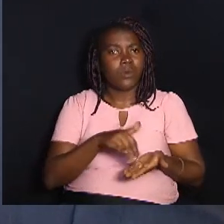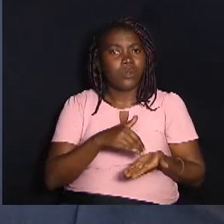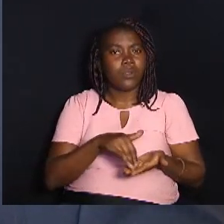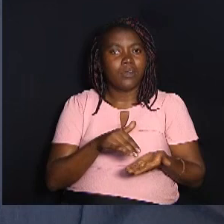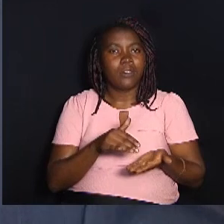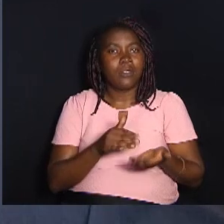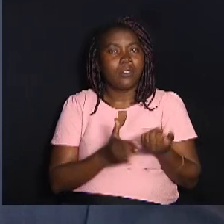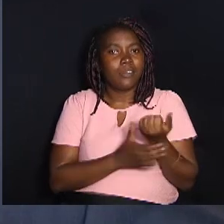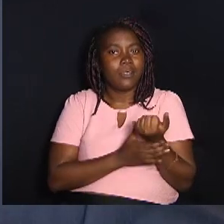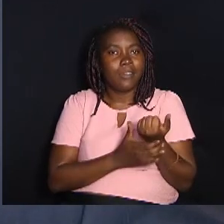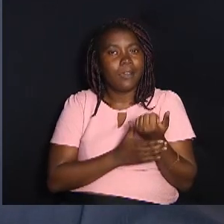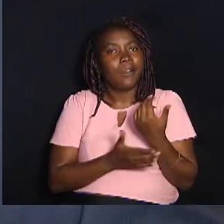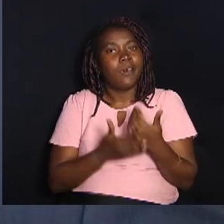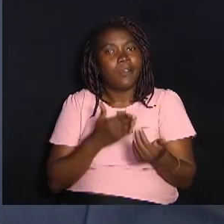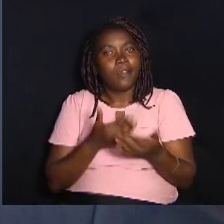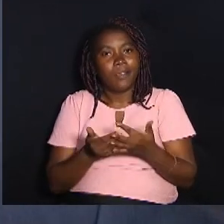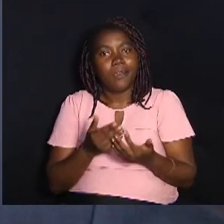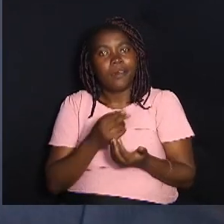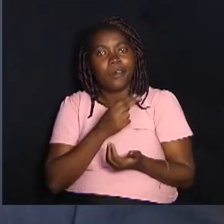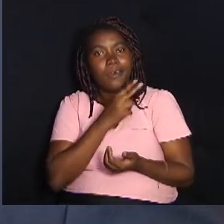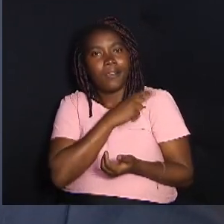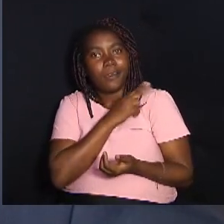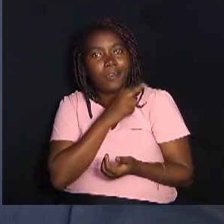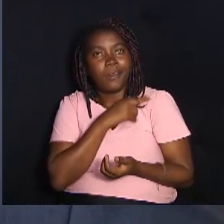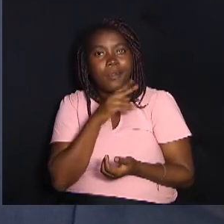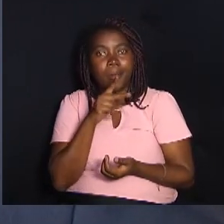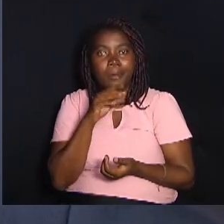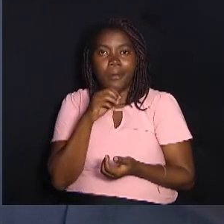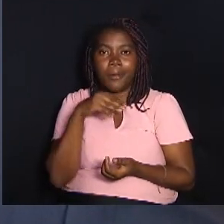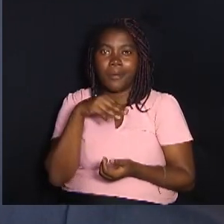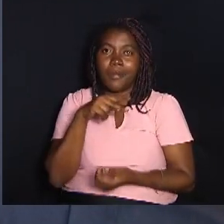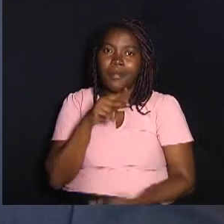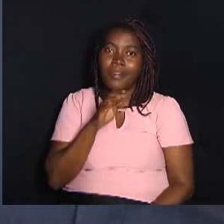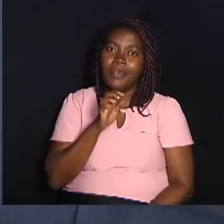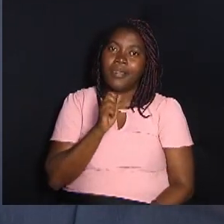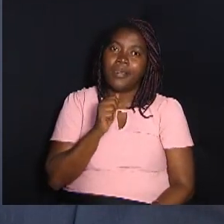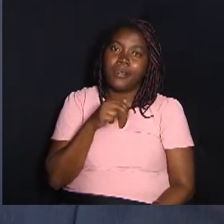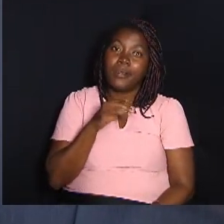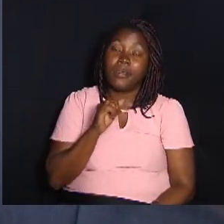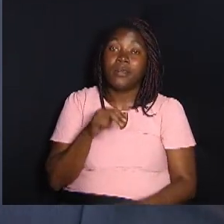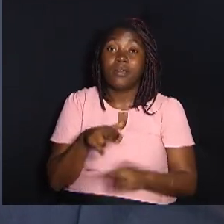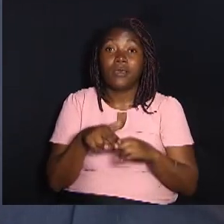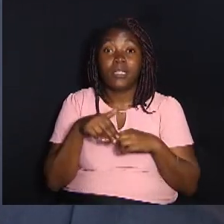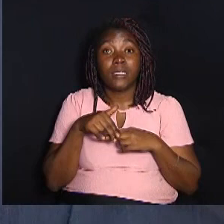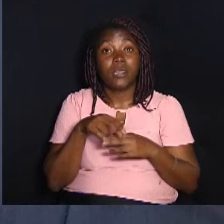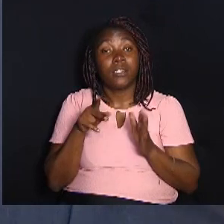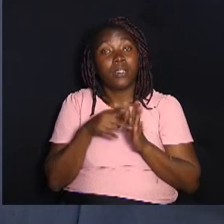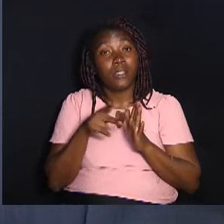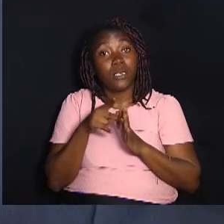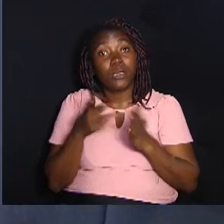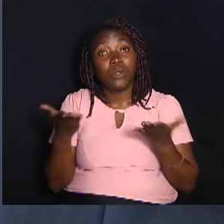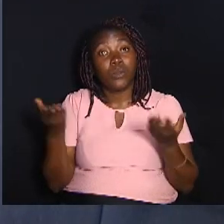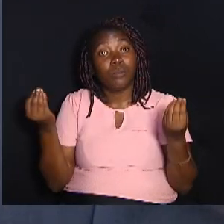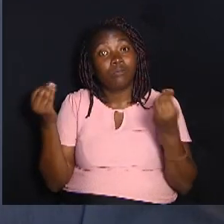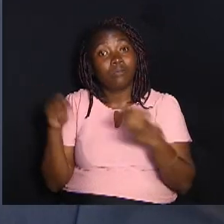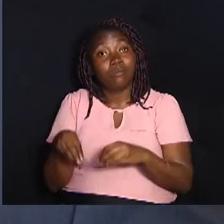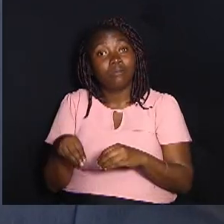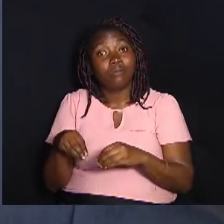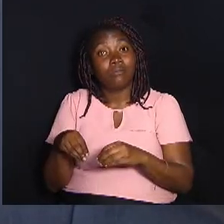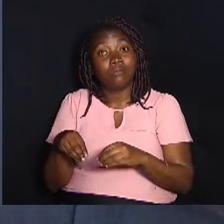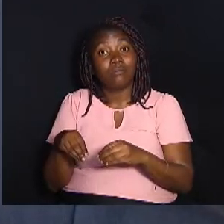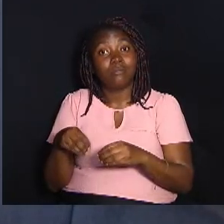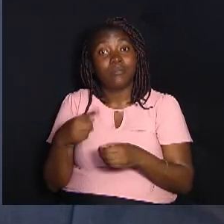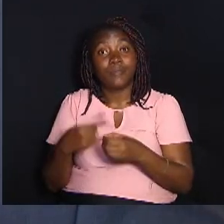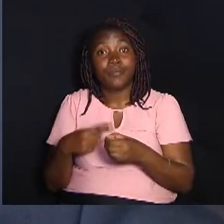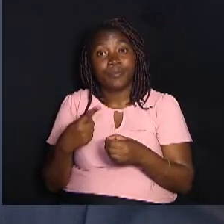de Segurança Cristiano bige quro coronel pompiani que foi o idealizador eh pelo pelo projeto e hoje ele é implementado